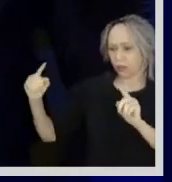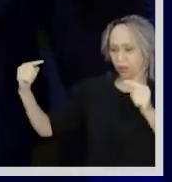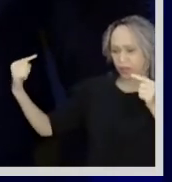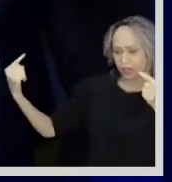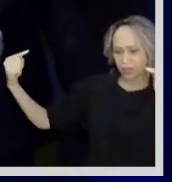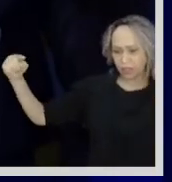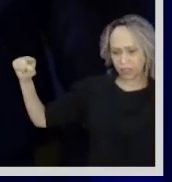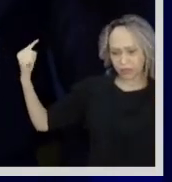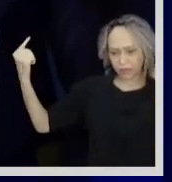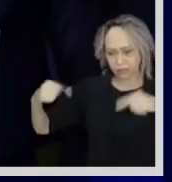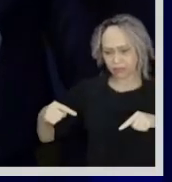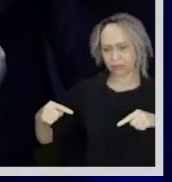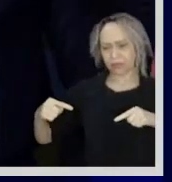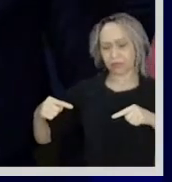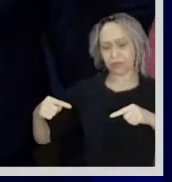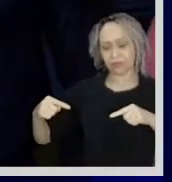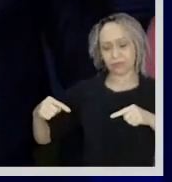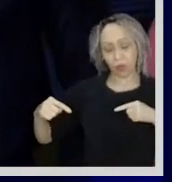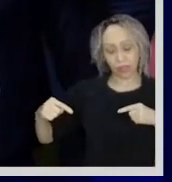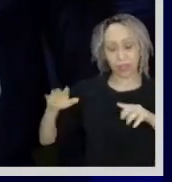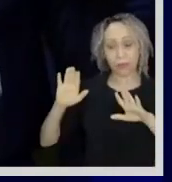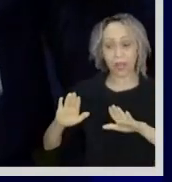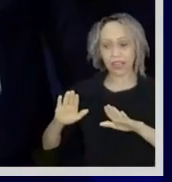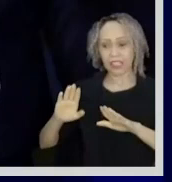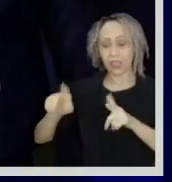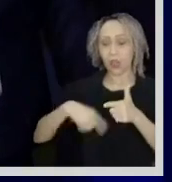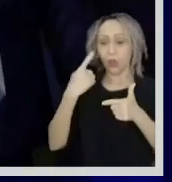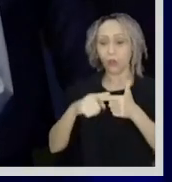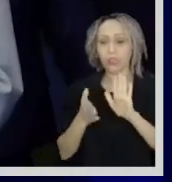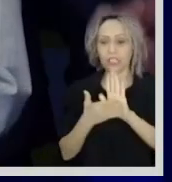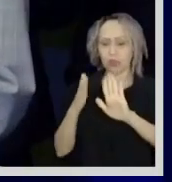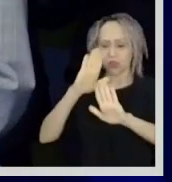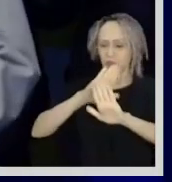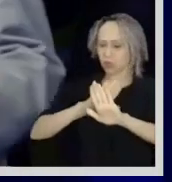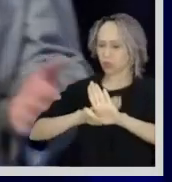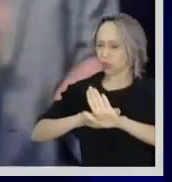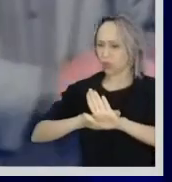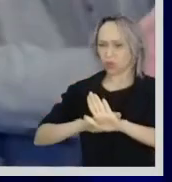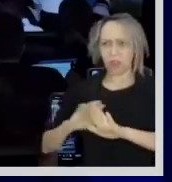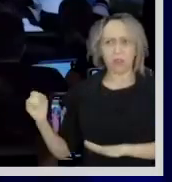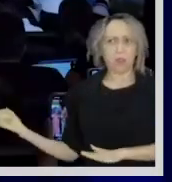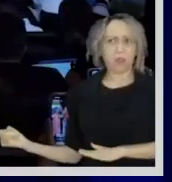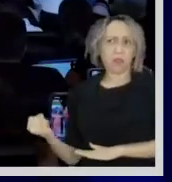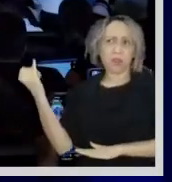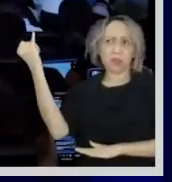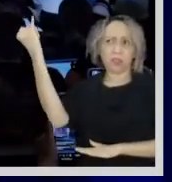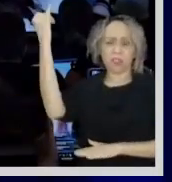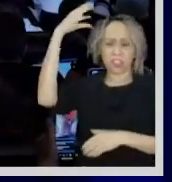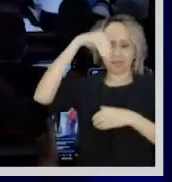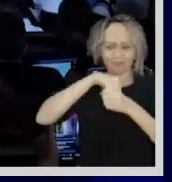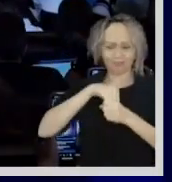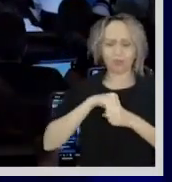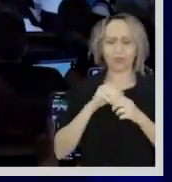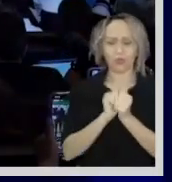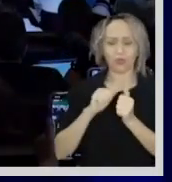na continuação dessas negociações, porque o quadro geral dos ministérios está formado, são 37 ministros e pronto. Mas o